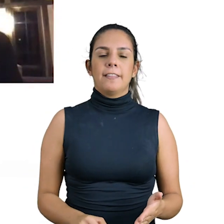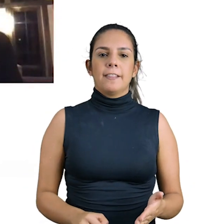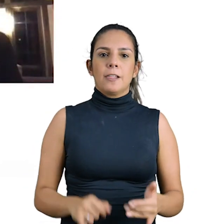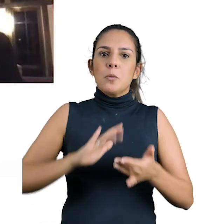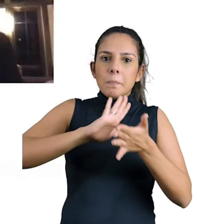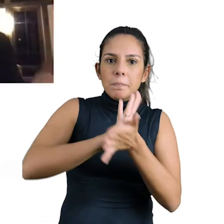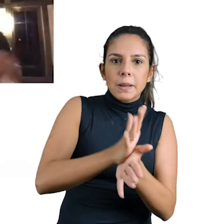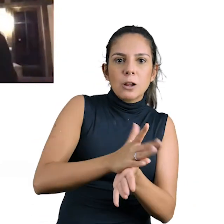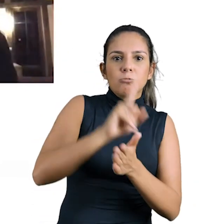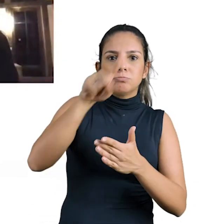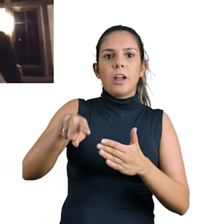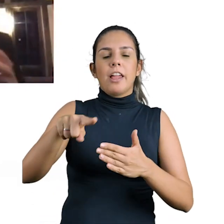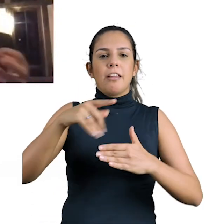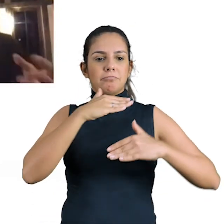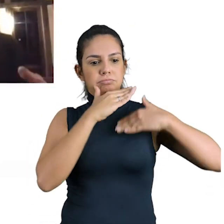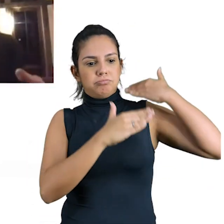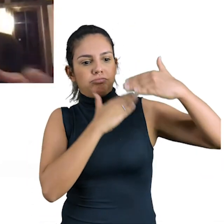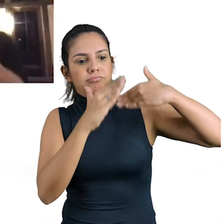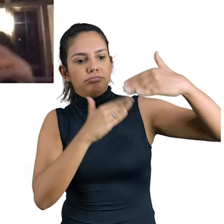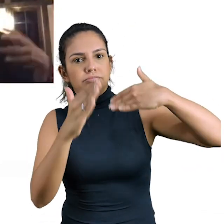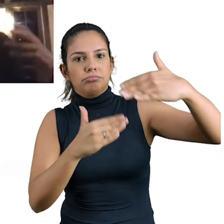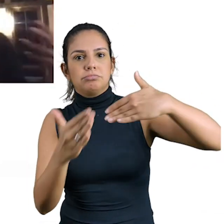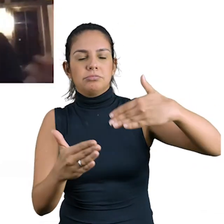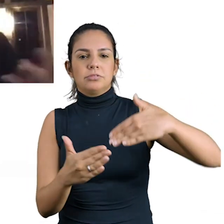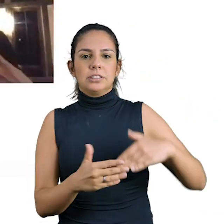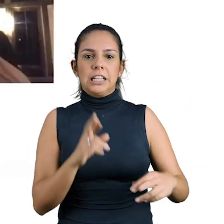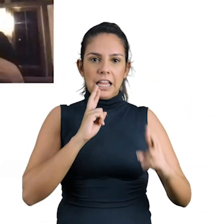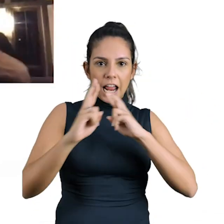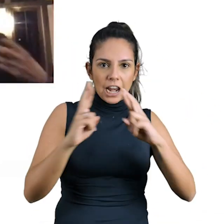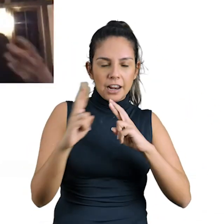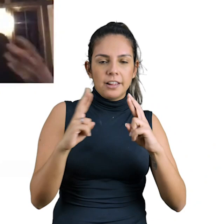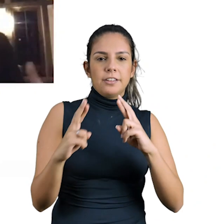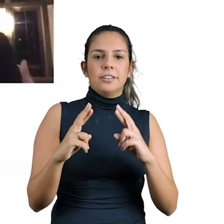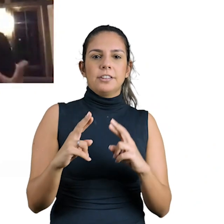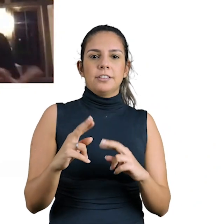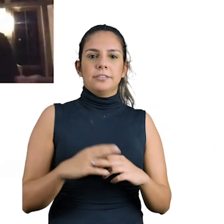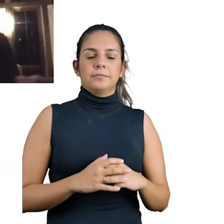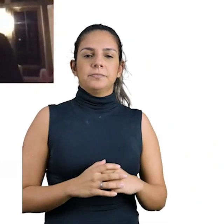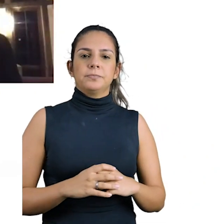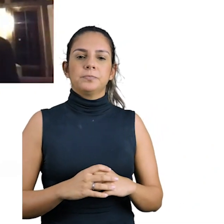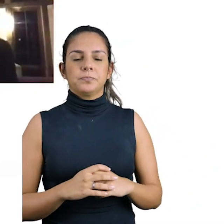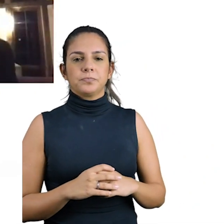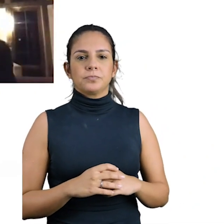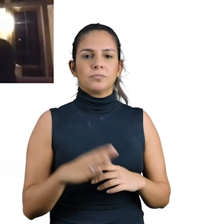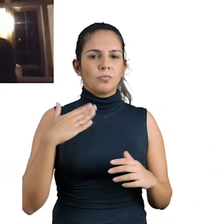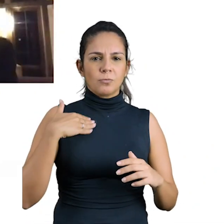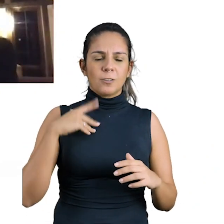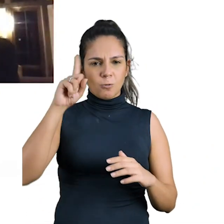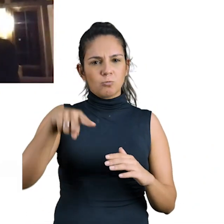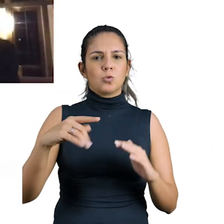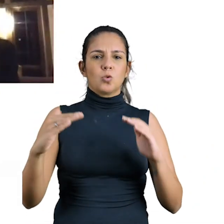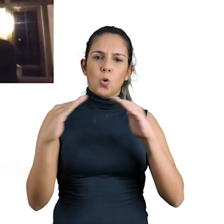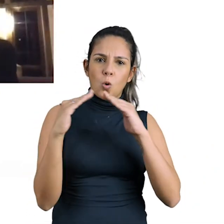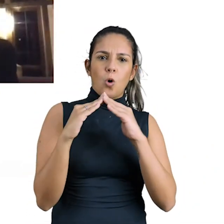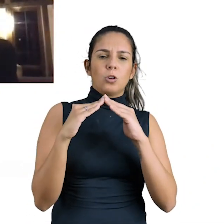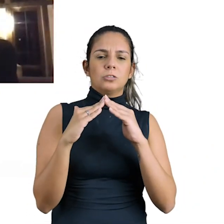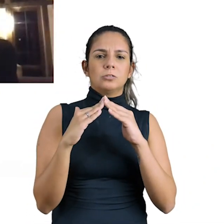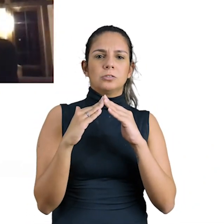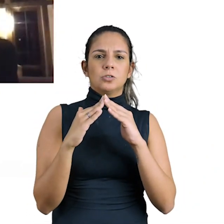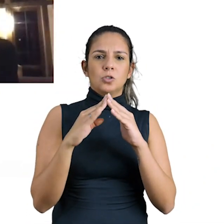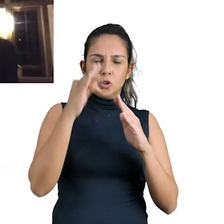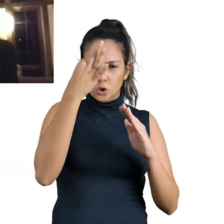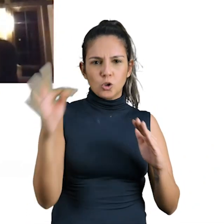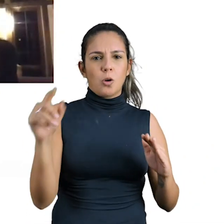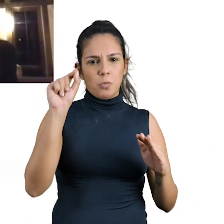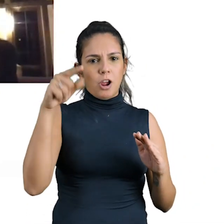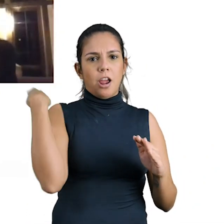estrutural, porque ele se baseia, ele enfeixa relações e enfeixa estruturas. Então, eu sou favorável, porque vai ter que doer